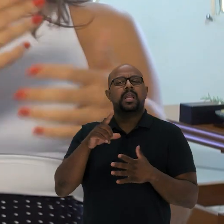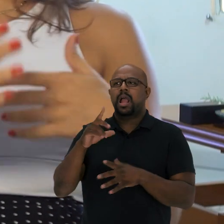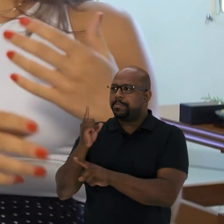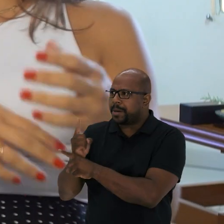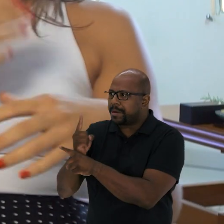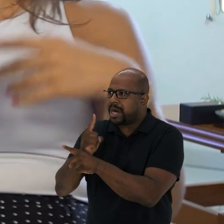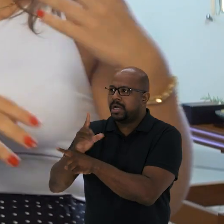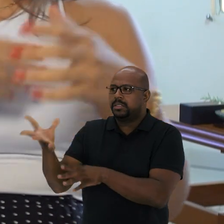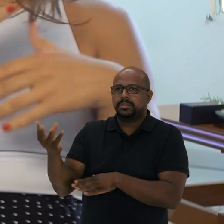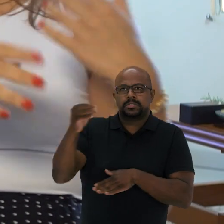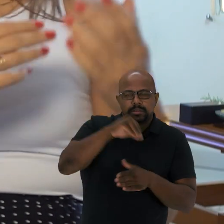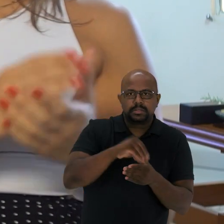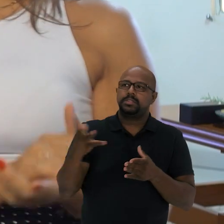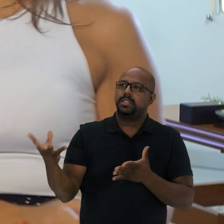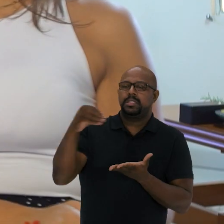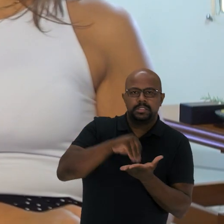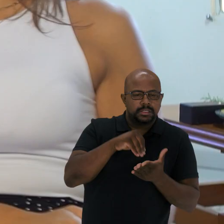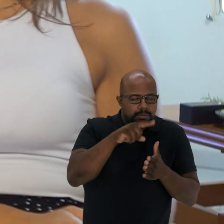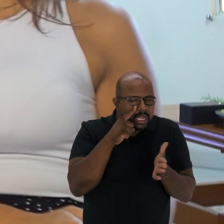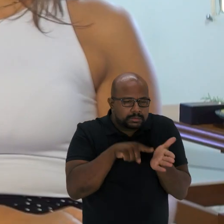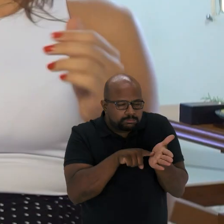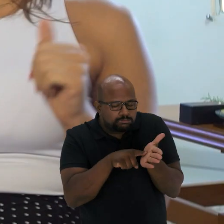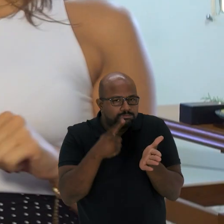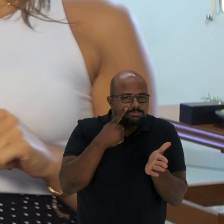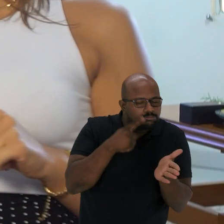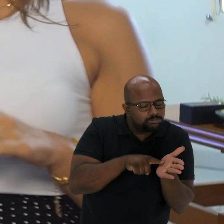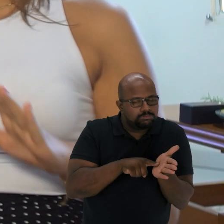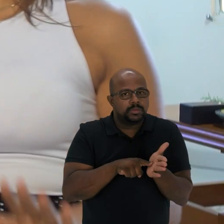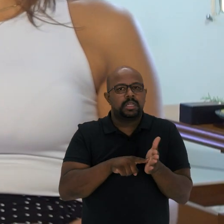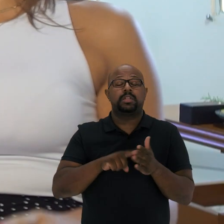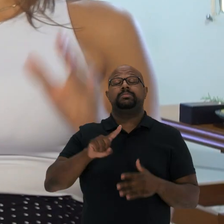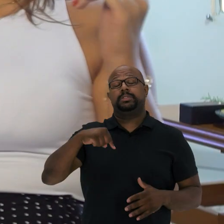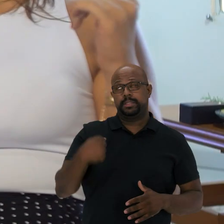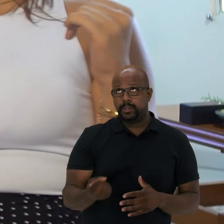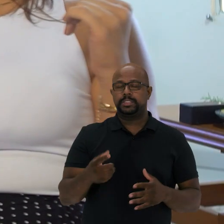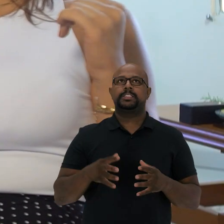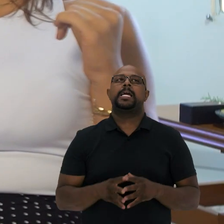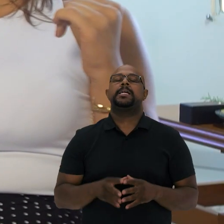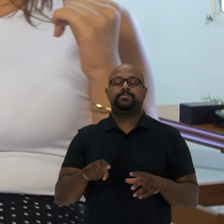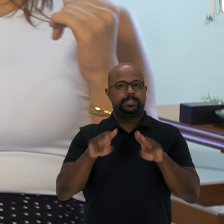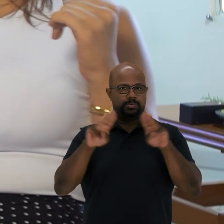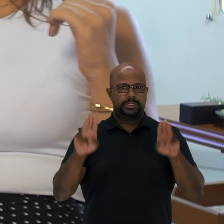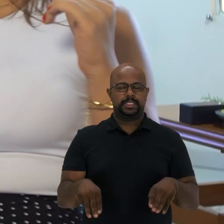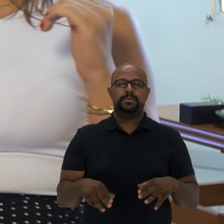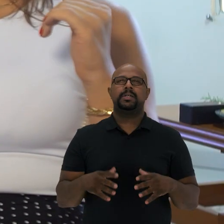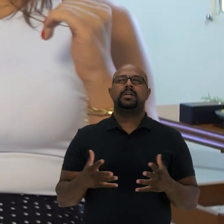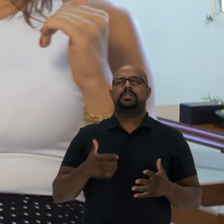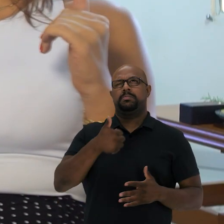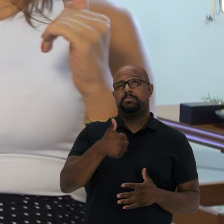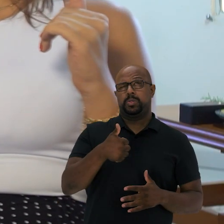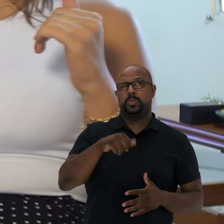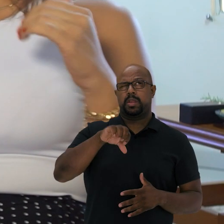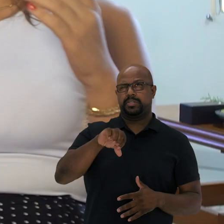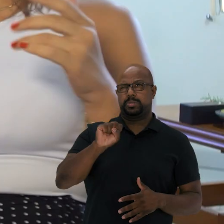acervo que eles iam encontrando para também irem pesquisando. Posteriormente, então, o museu,